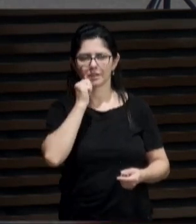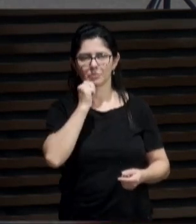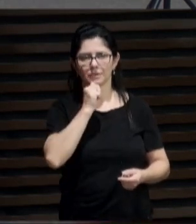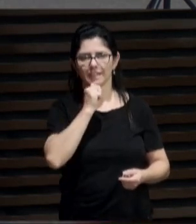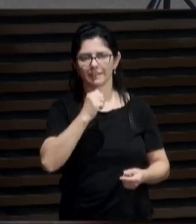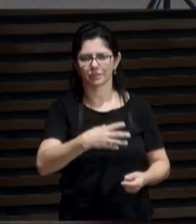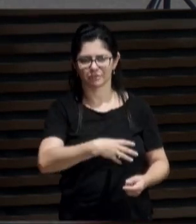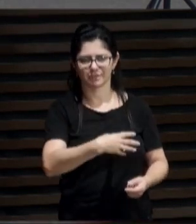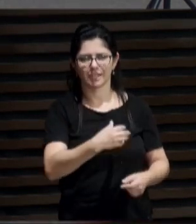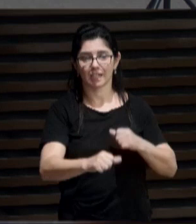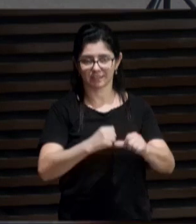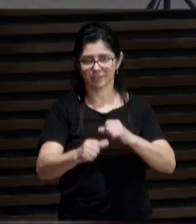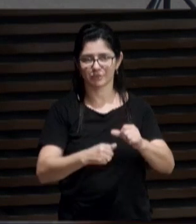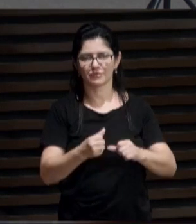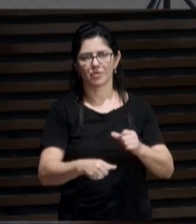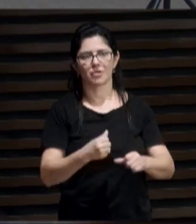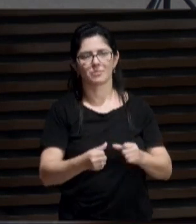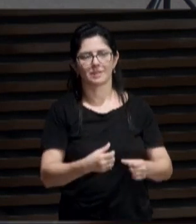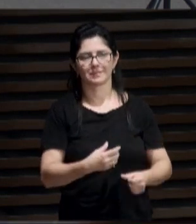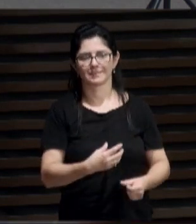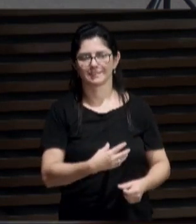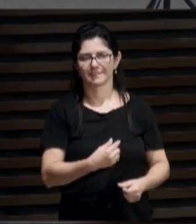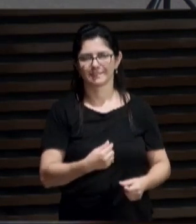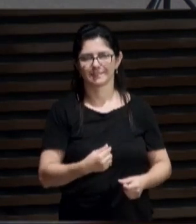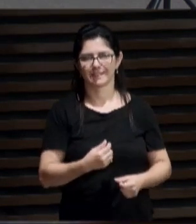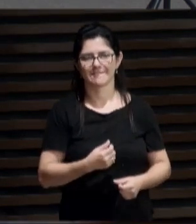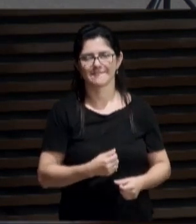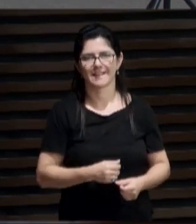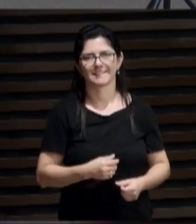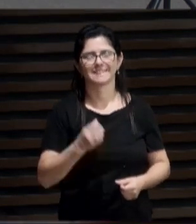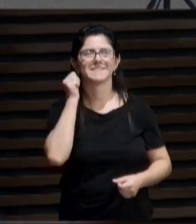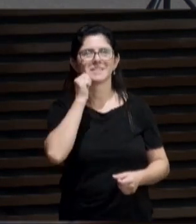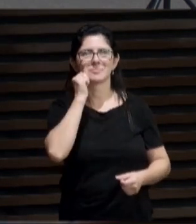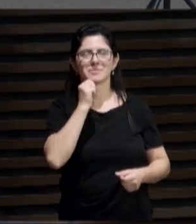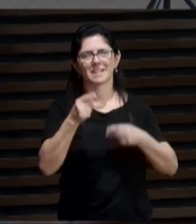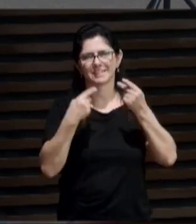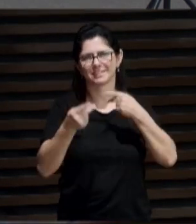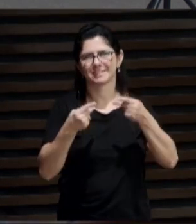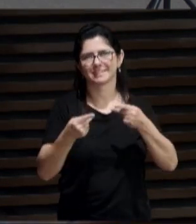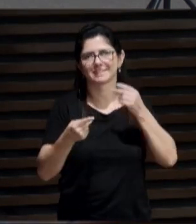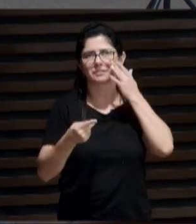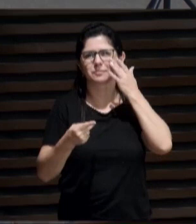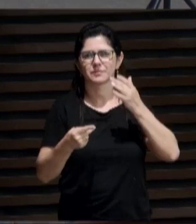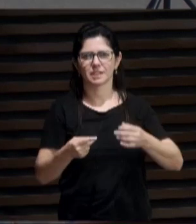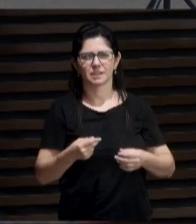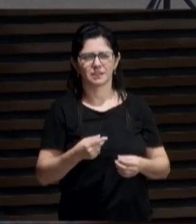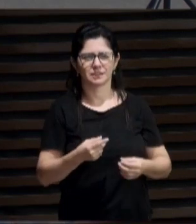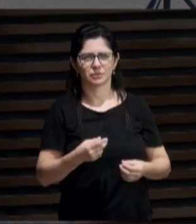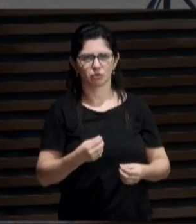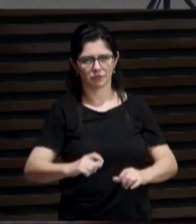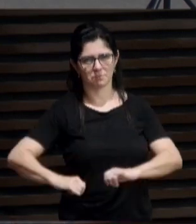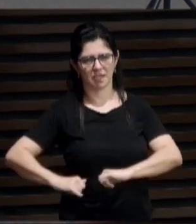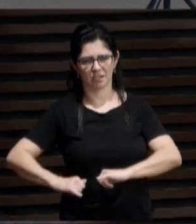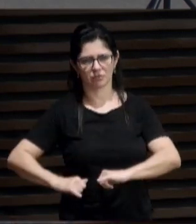a cabeça e tu lhe ferirás o calcanhar. E a mulher disse, multiplicarei sobremodo os sofrimentos da tua gravidez